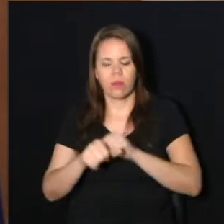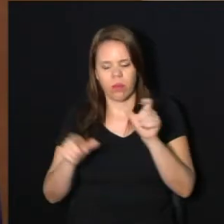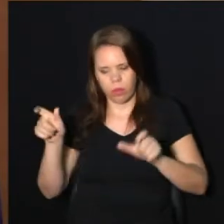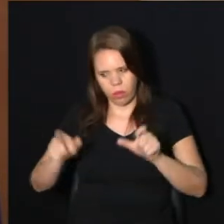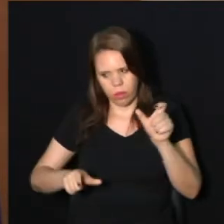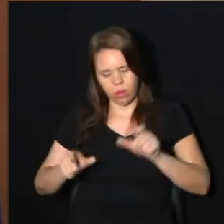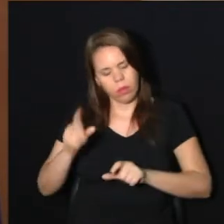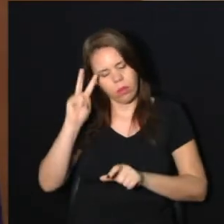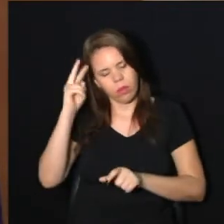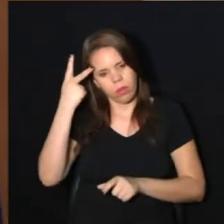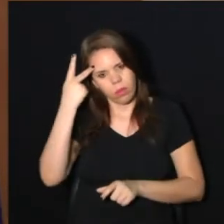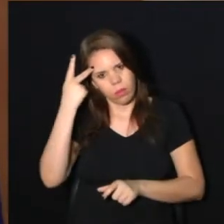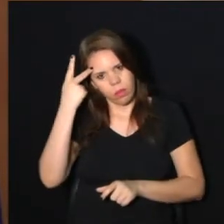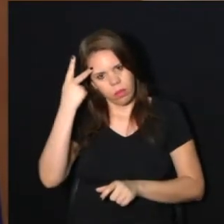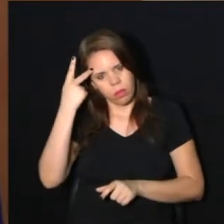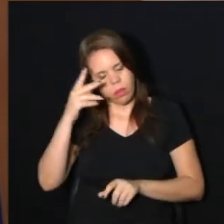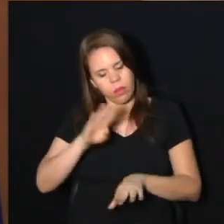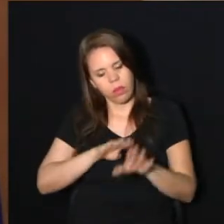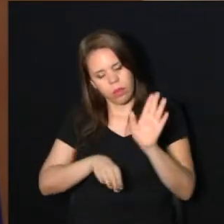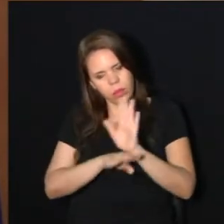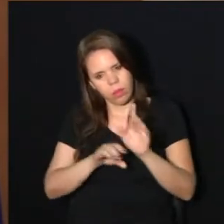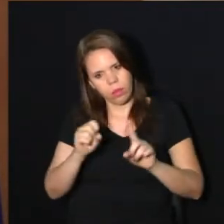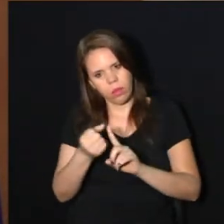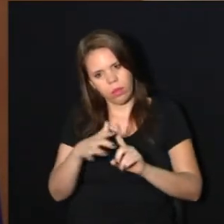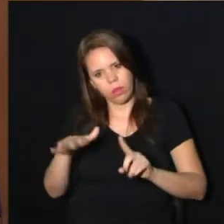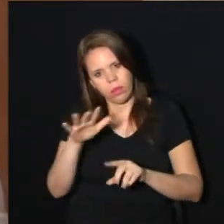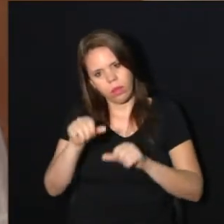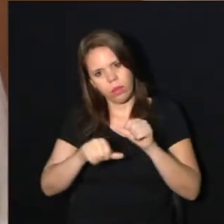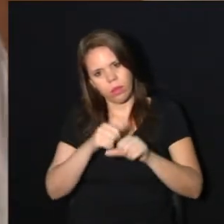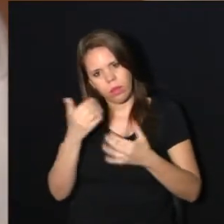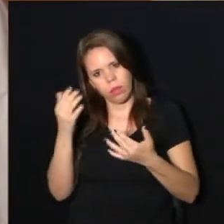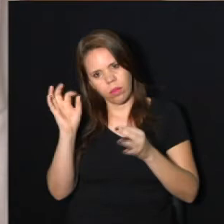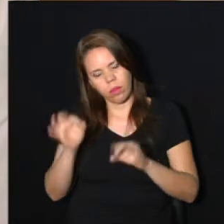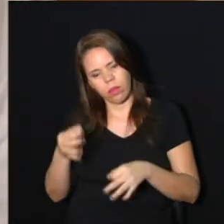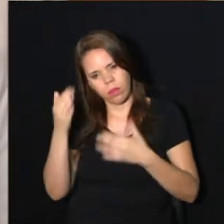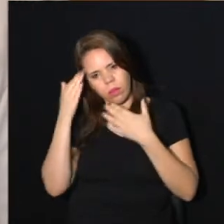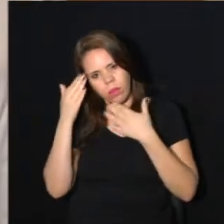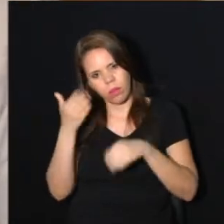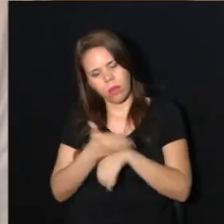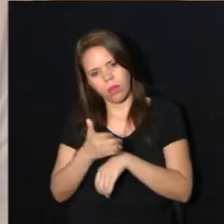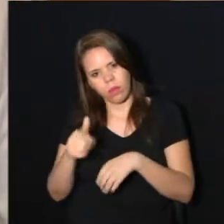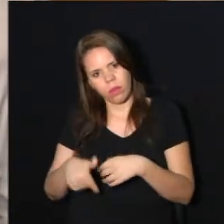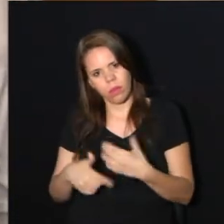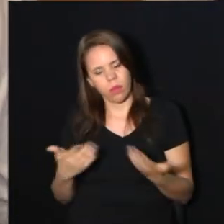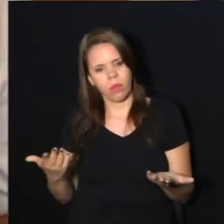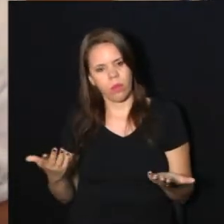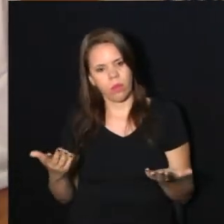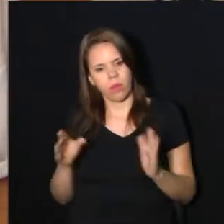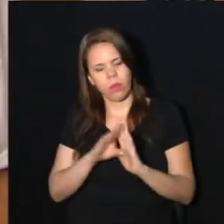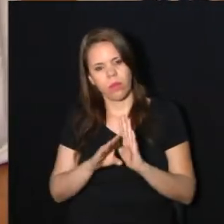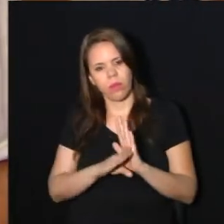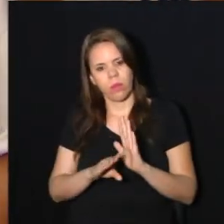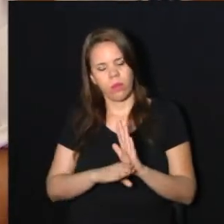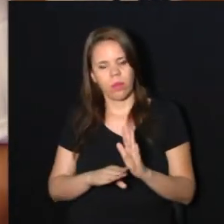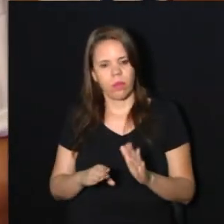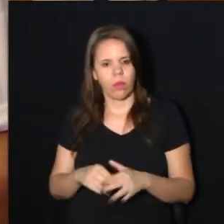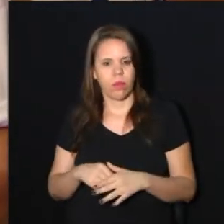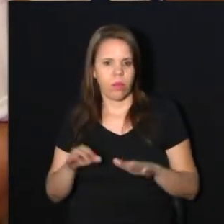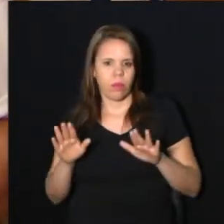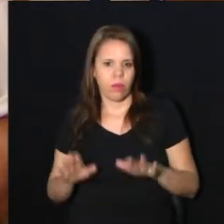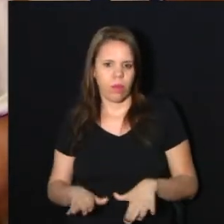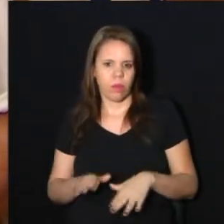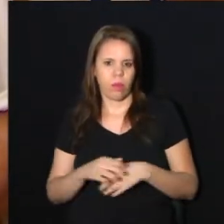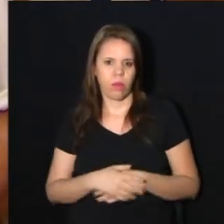pessoas, para as pessoas mudarem a sociedade. Tá certo, muito obrigada pela sua participação aqui no nosso quadro, e a gente vai ficando